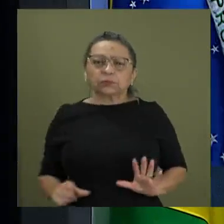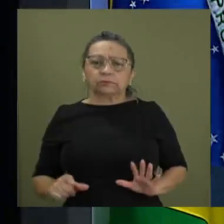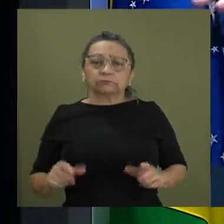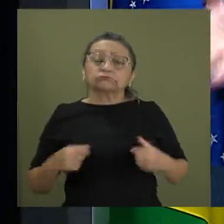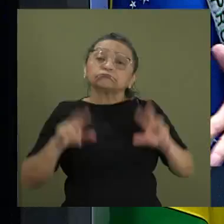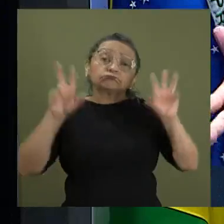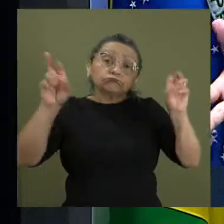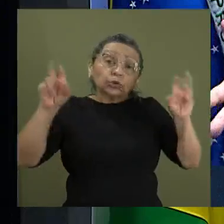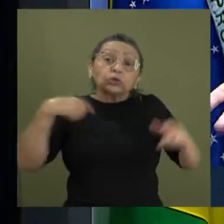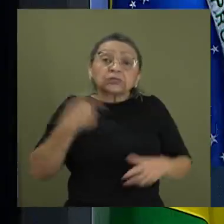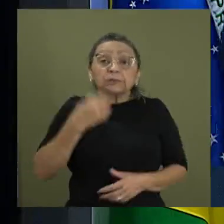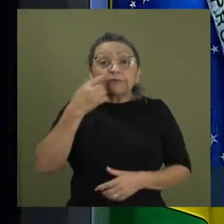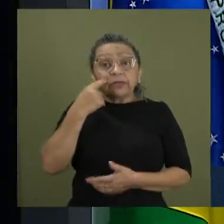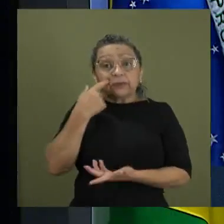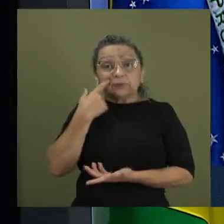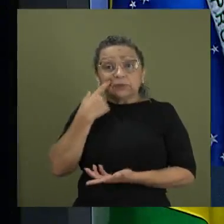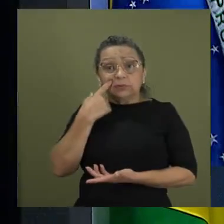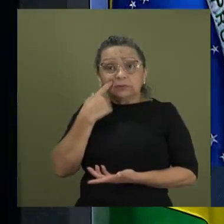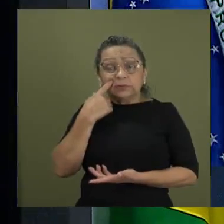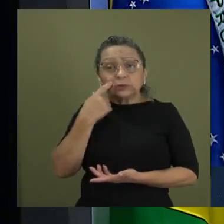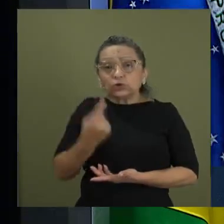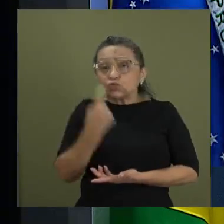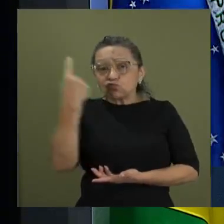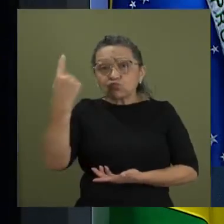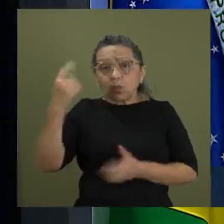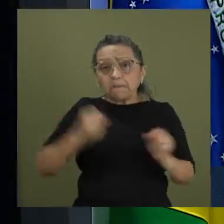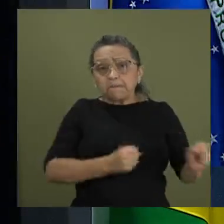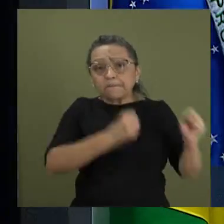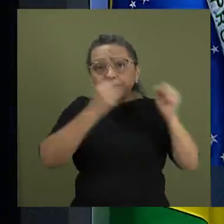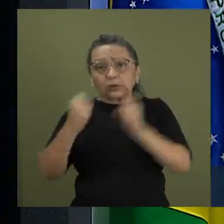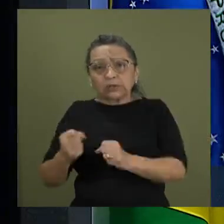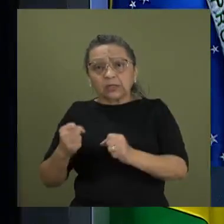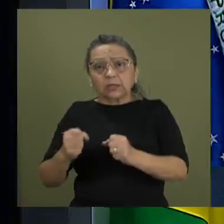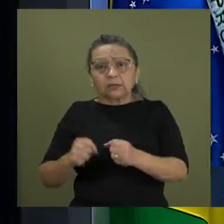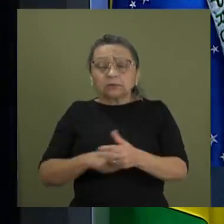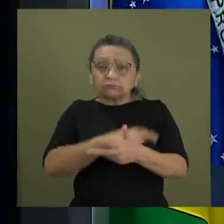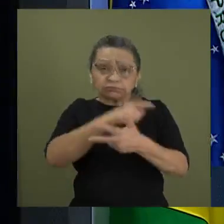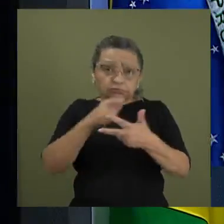sobre o que a gente está vendo de um poder